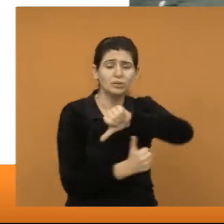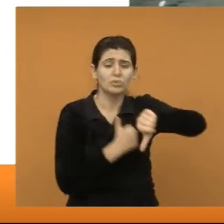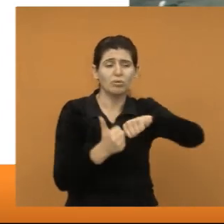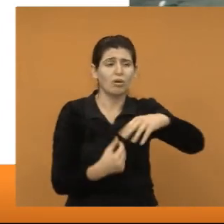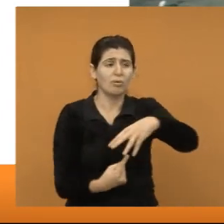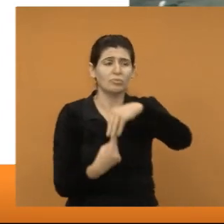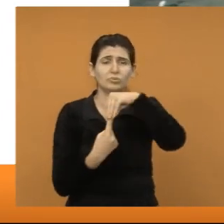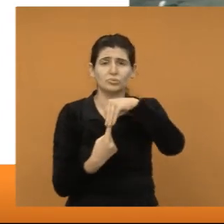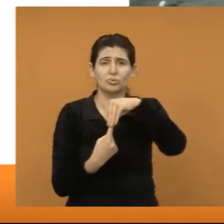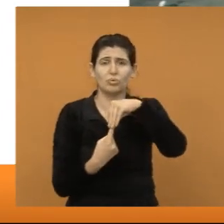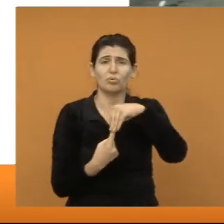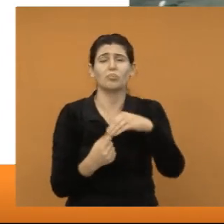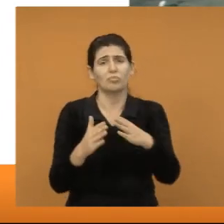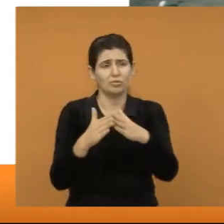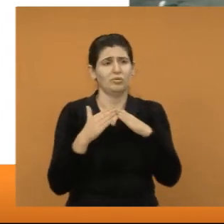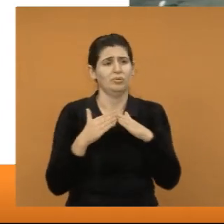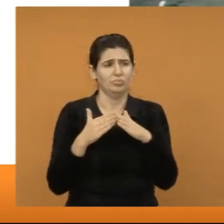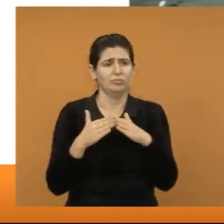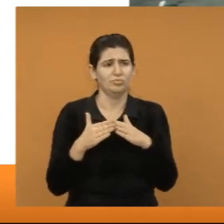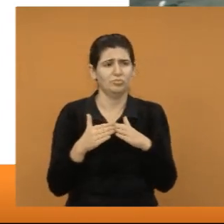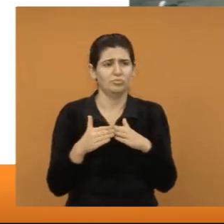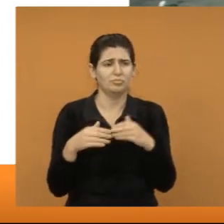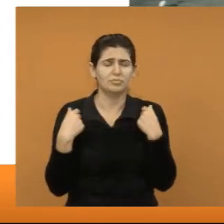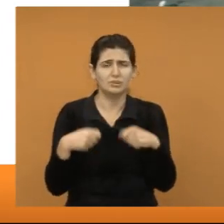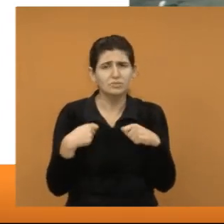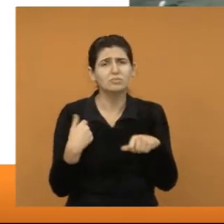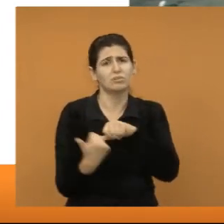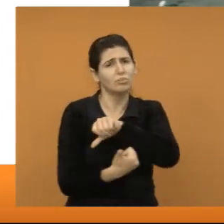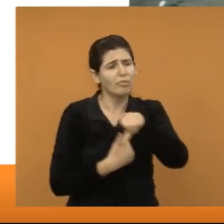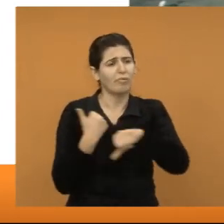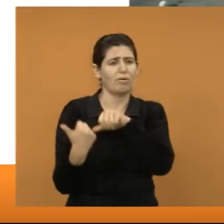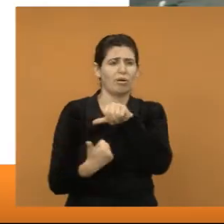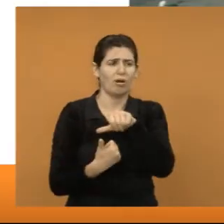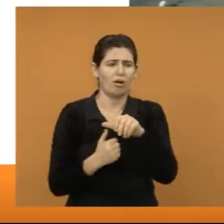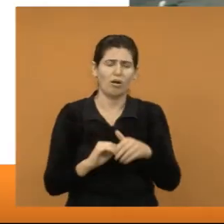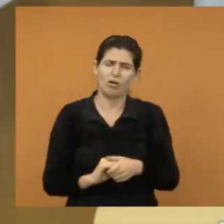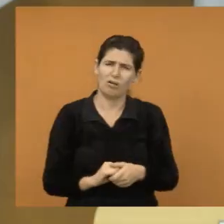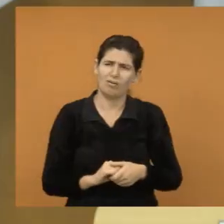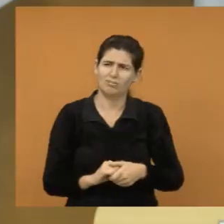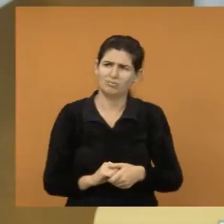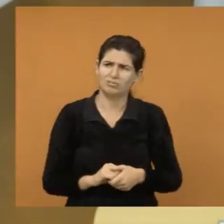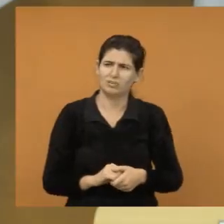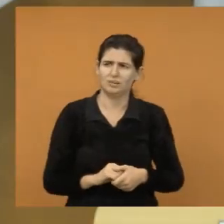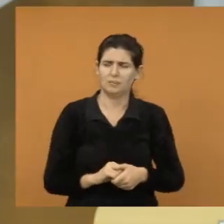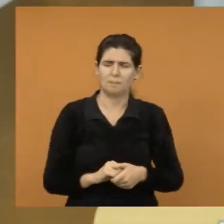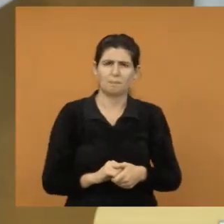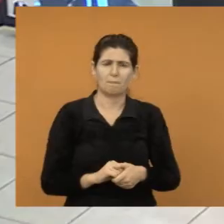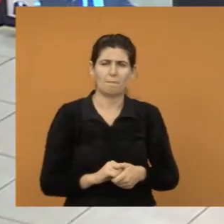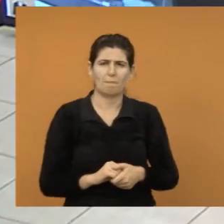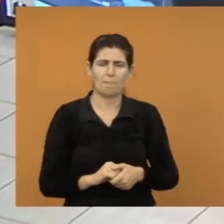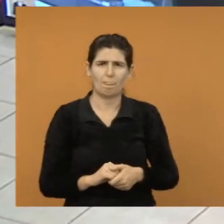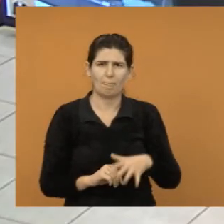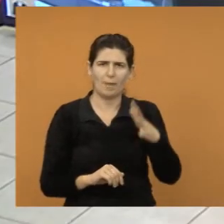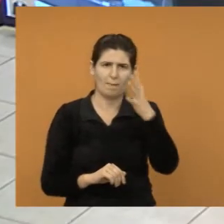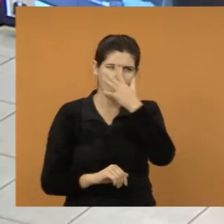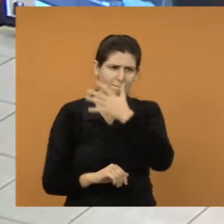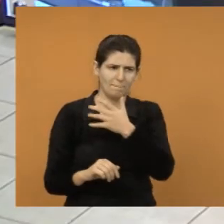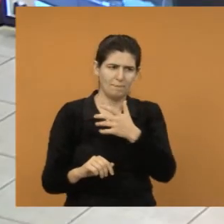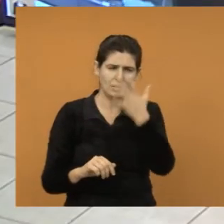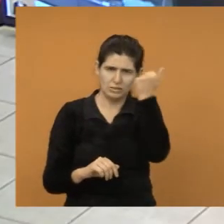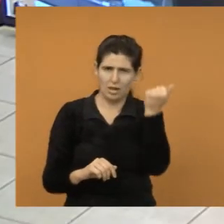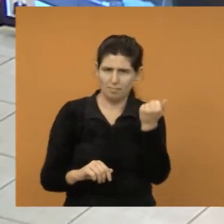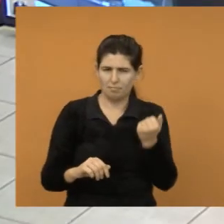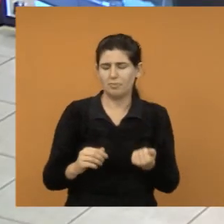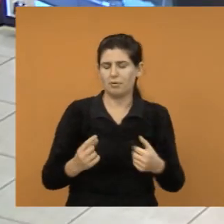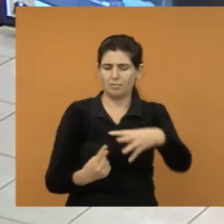ônibus aí, Valmir, porque não é arte moderna, mas é um ponto de ônibus que não atende padrão mínimo de conforto para o usuário. Oi. Esse ponto de